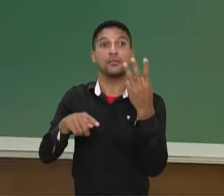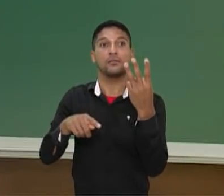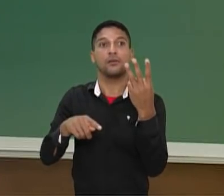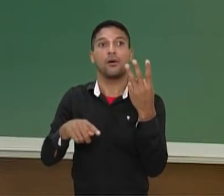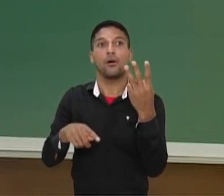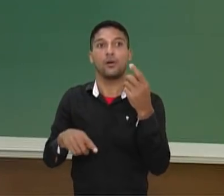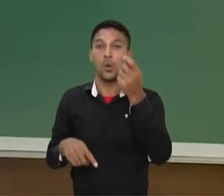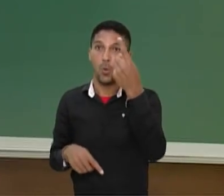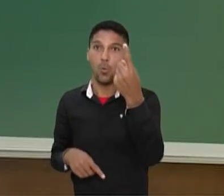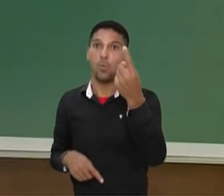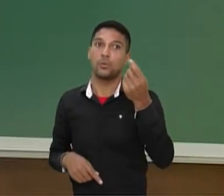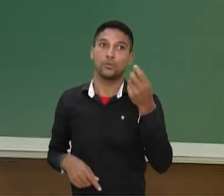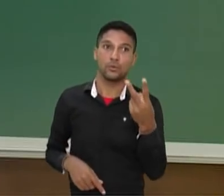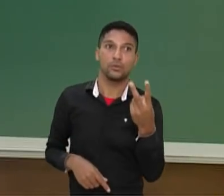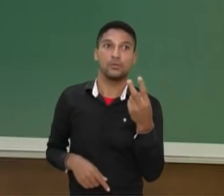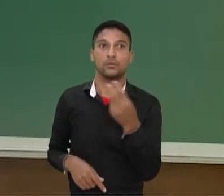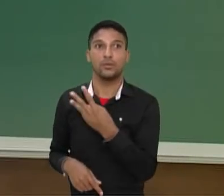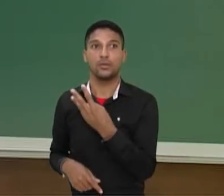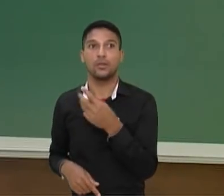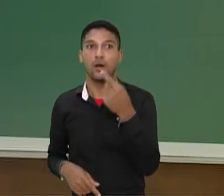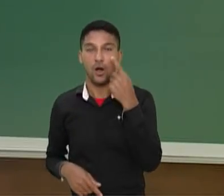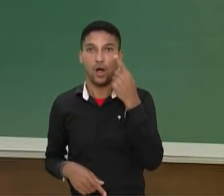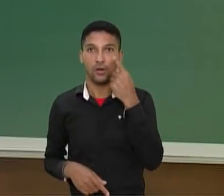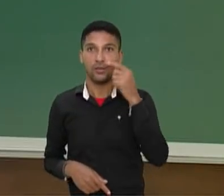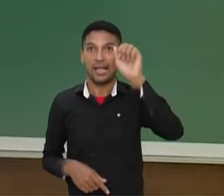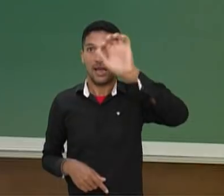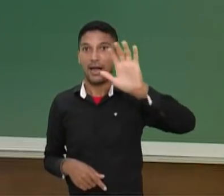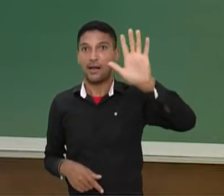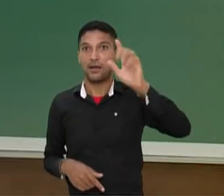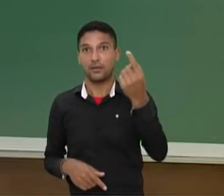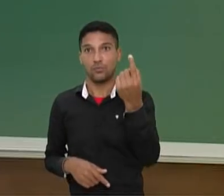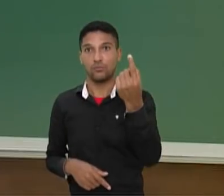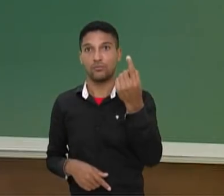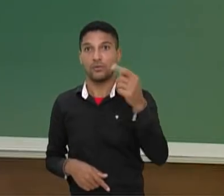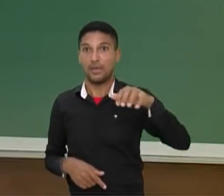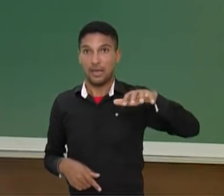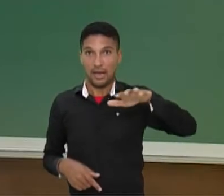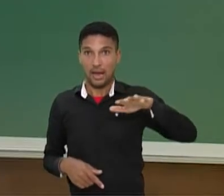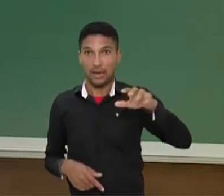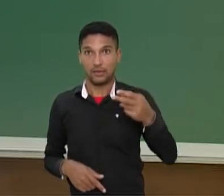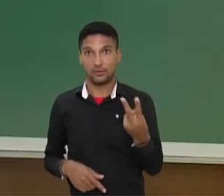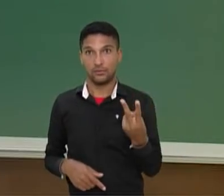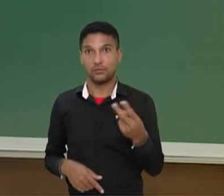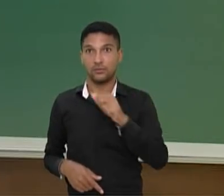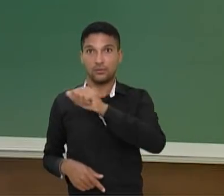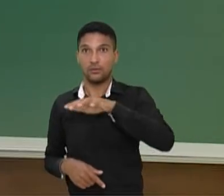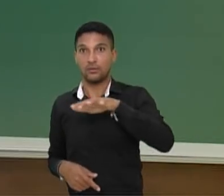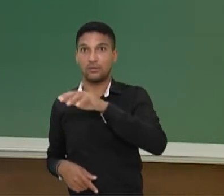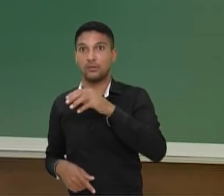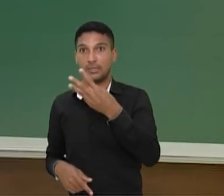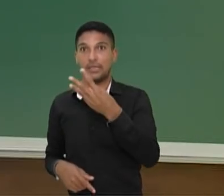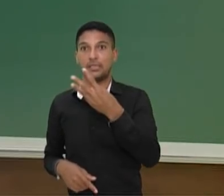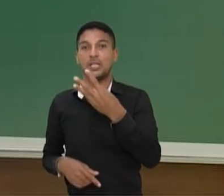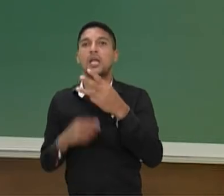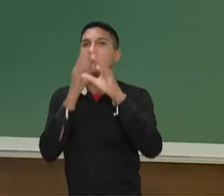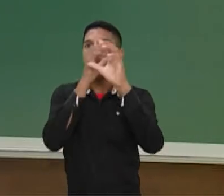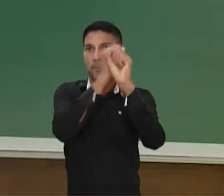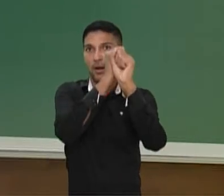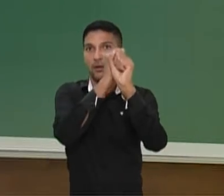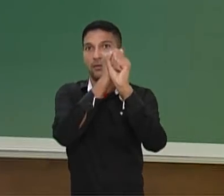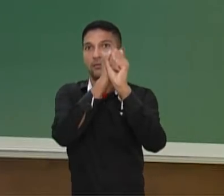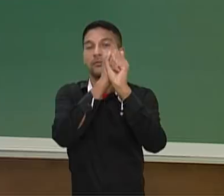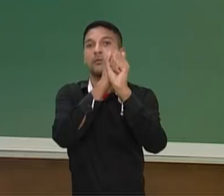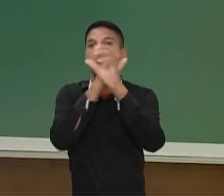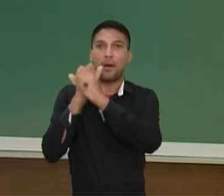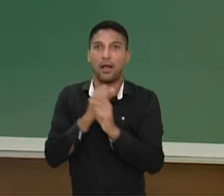área 3. Eu até chamei, ó, área 1, 2, 3. E depois a gente soma todo mundo, tá bom?